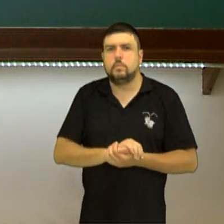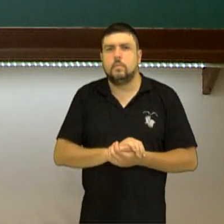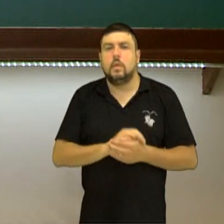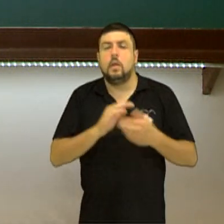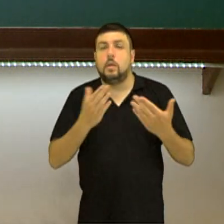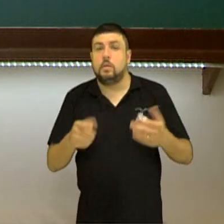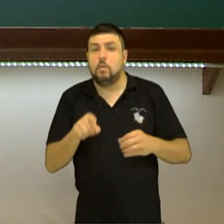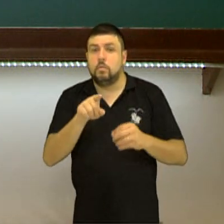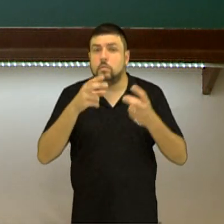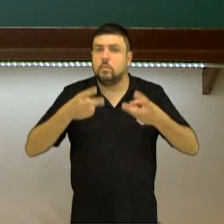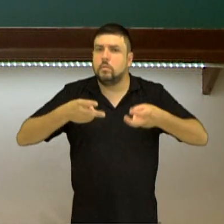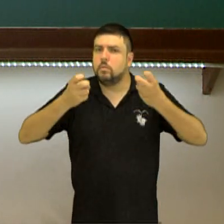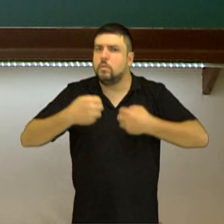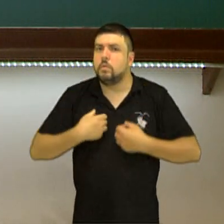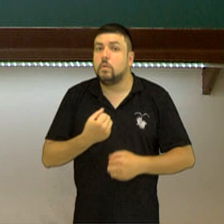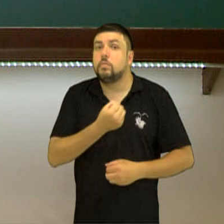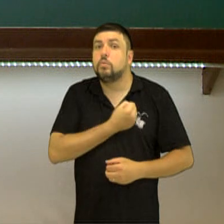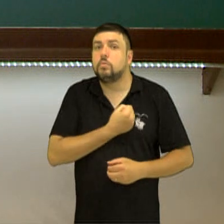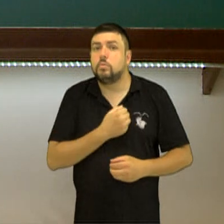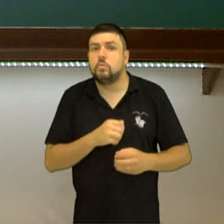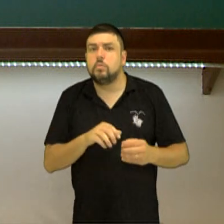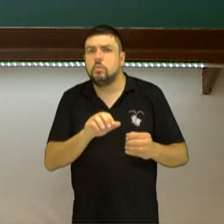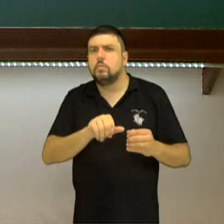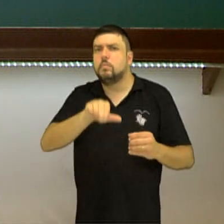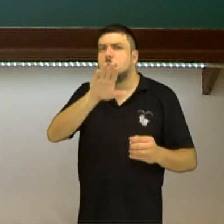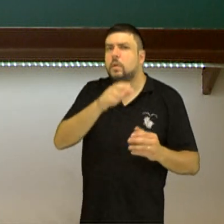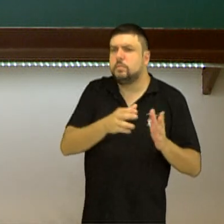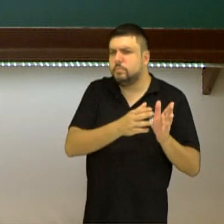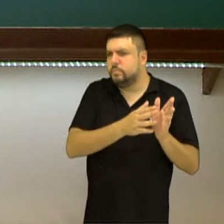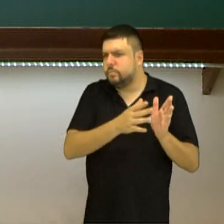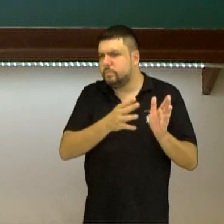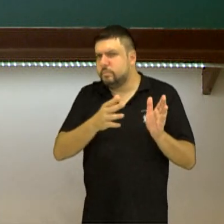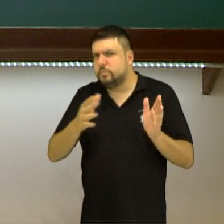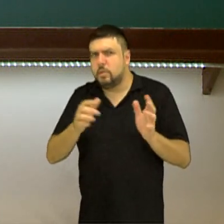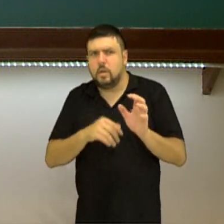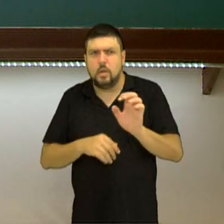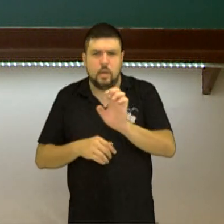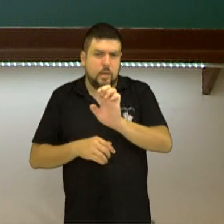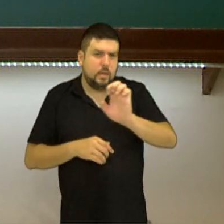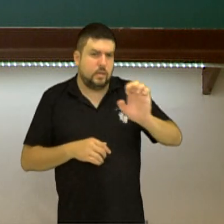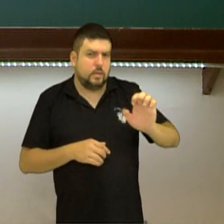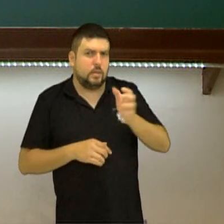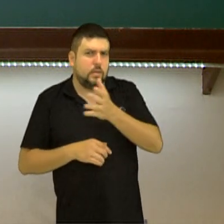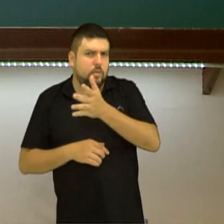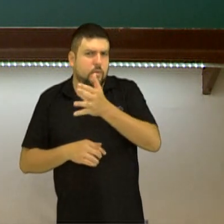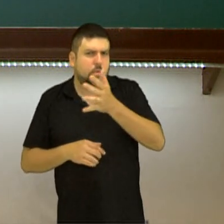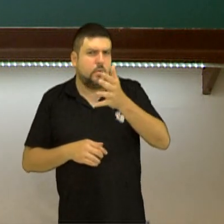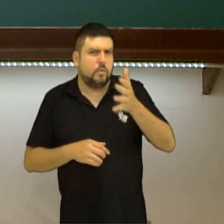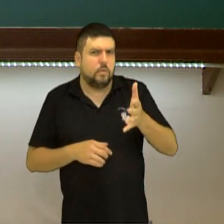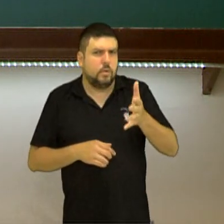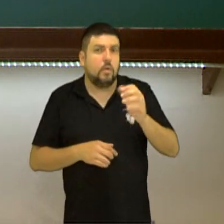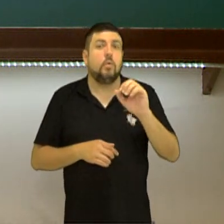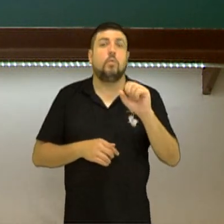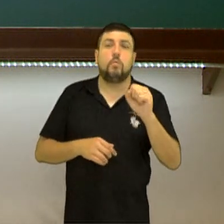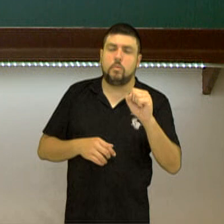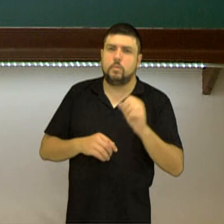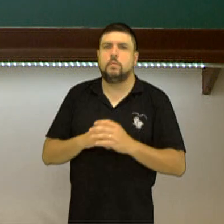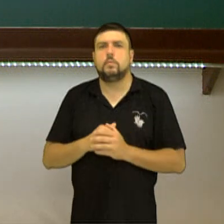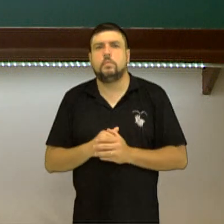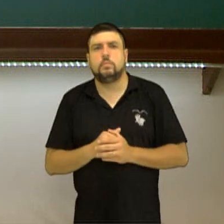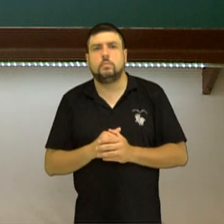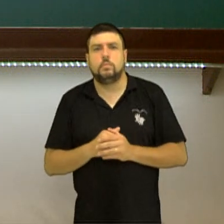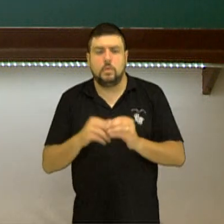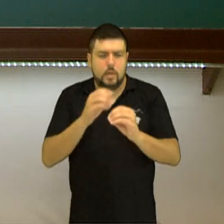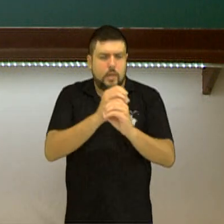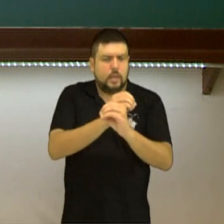alta? O 8, está mais à esquerda, ok? O 3 aqui não pode porque está lá na direita, então classe inferior. Aqui classe mais